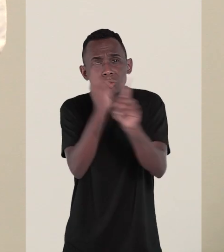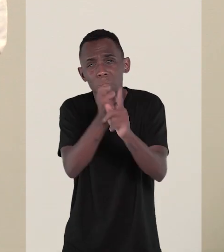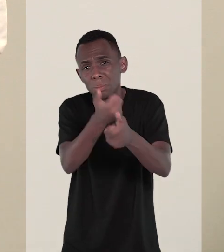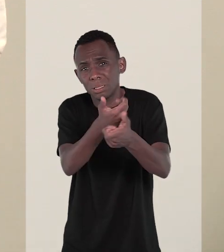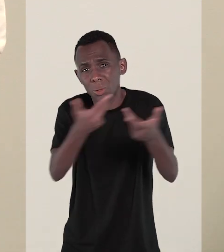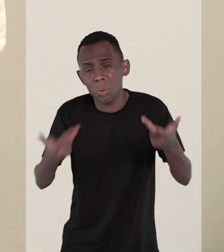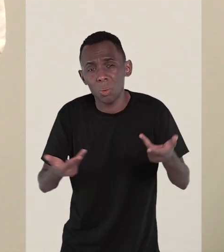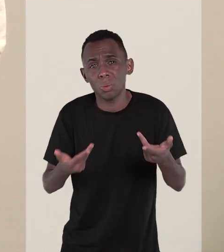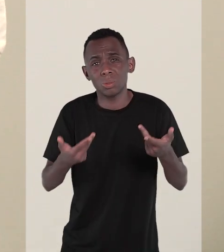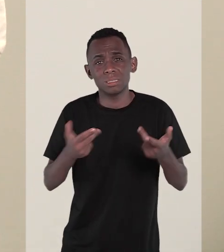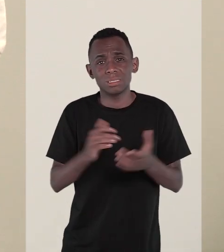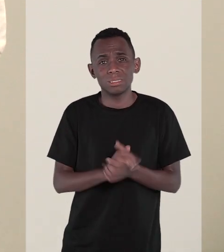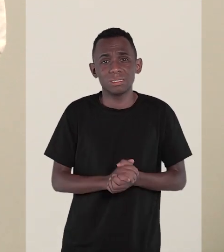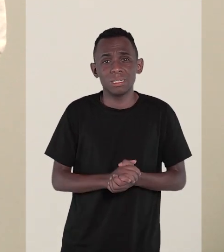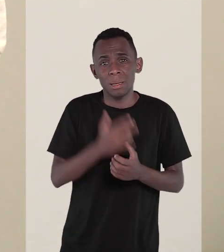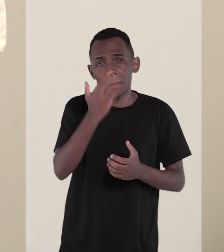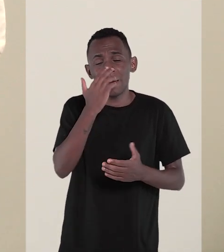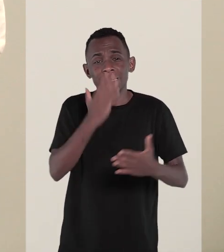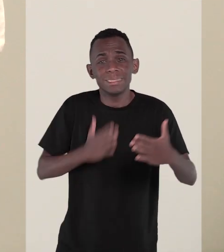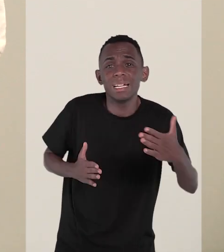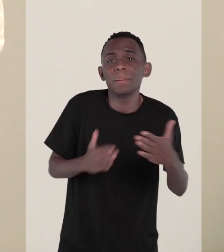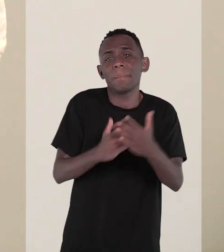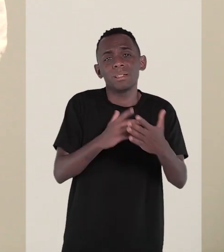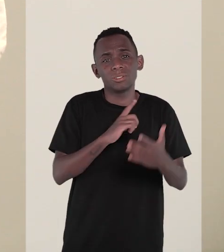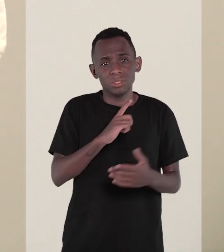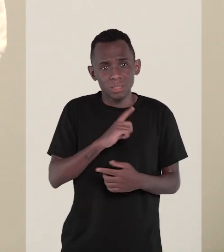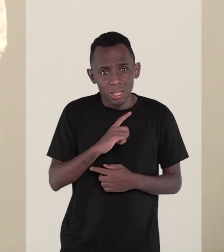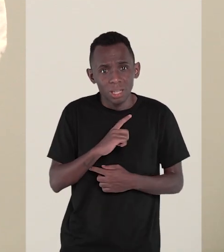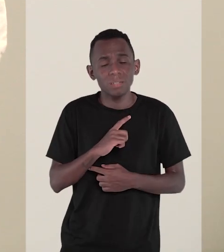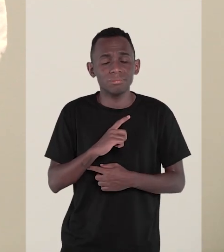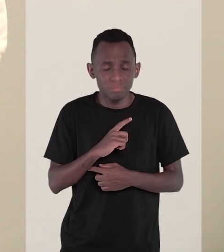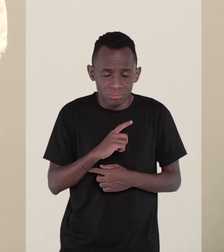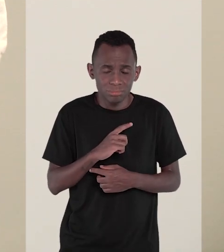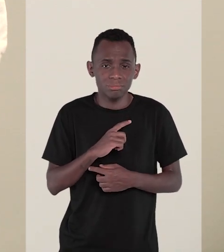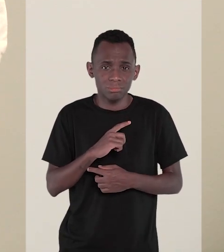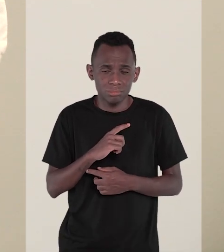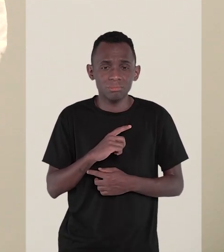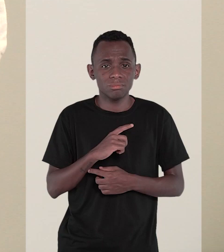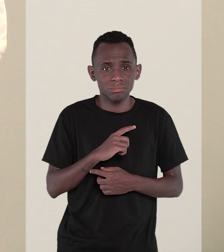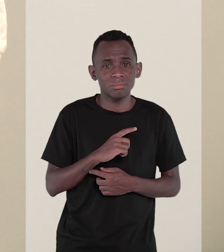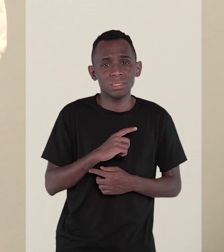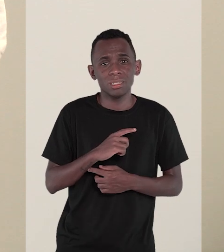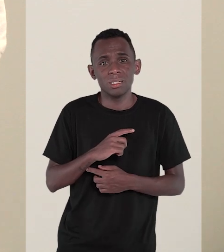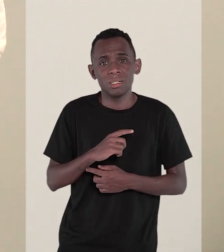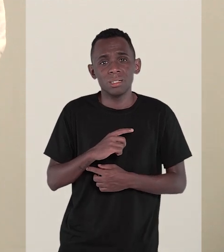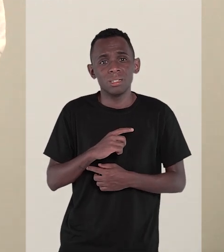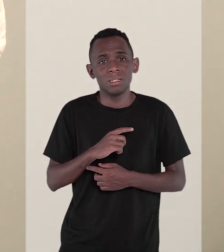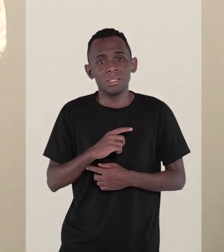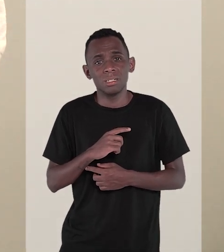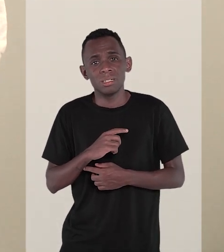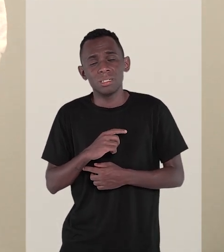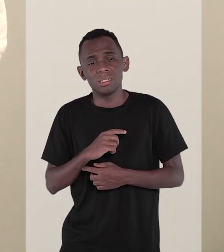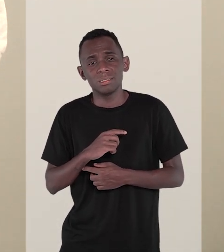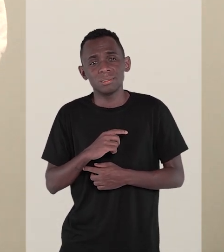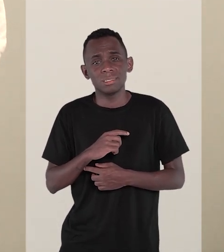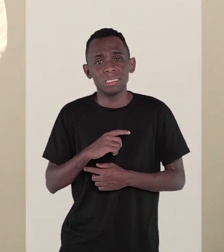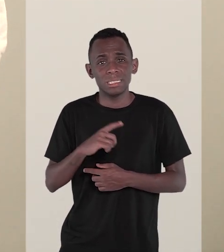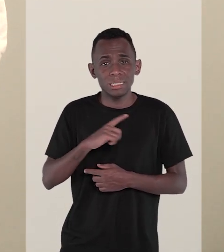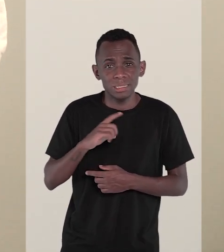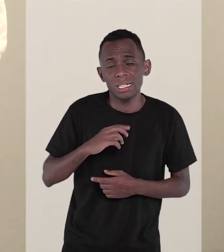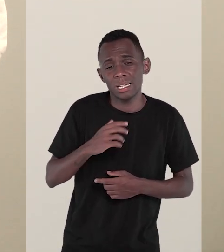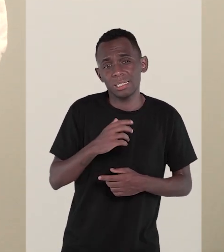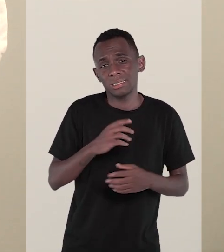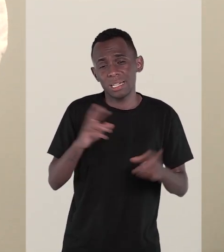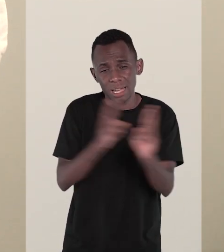tentando desvendar uma coisa que bate num muro para mim, que tem a ver com honestidade,